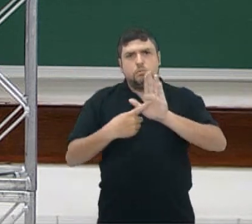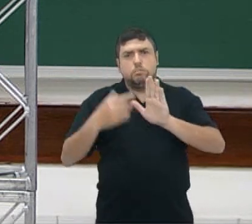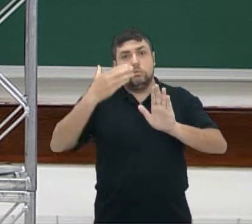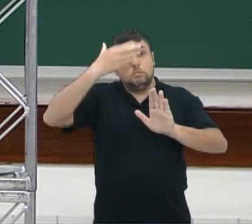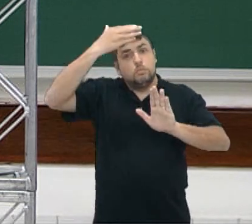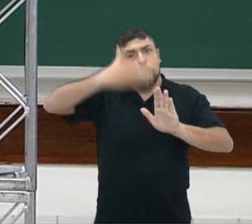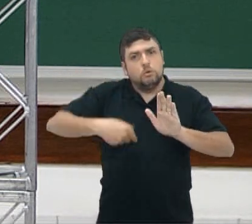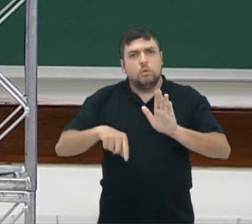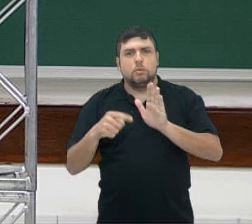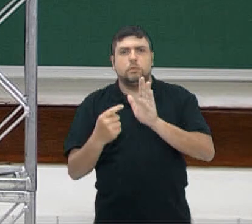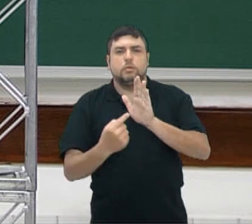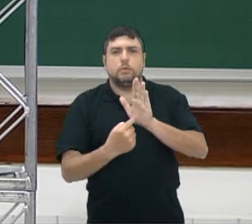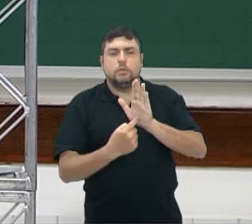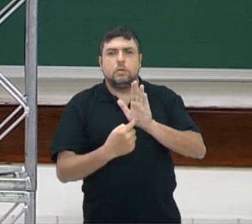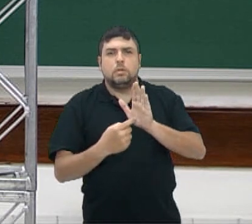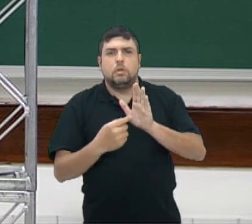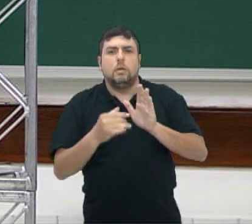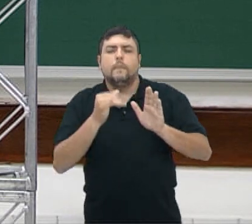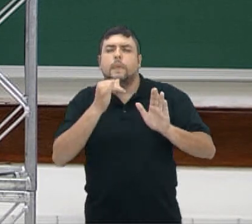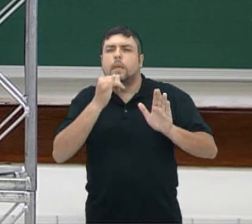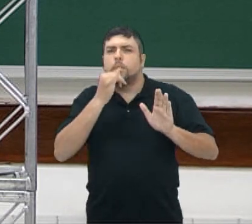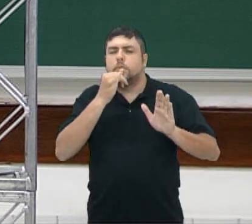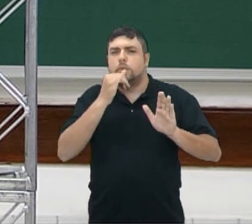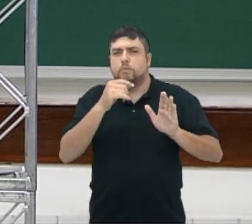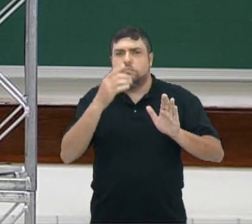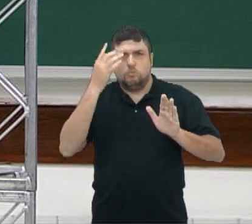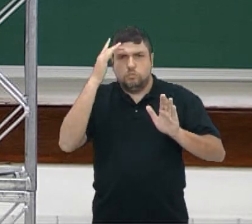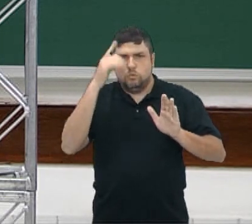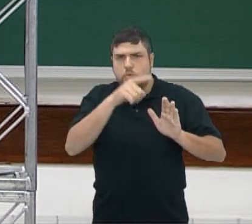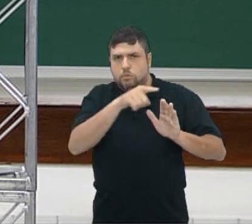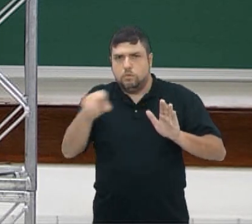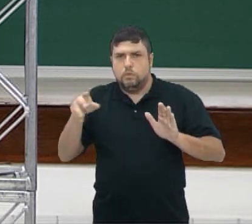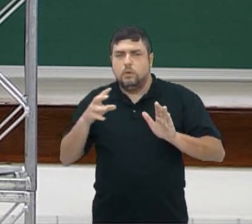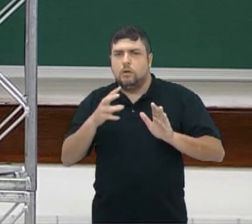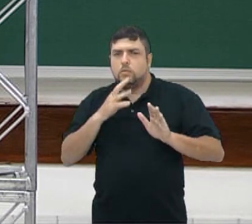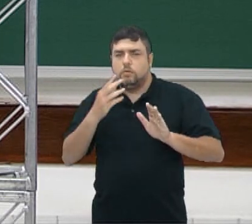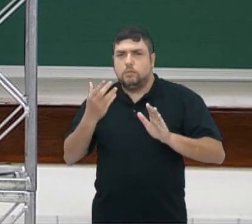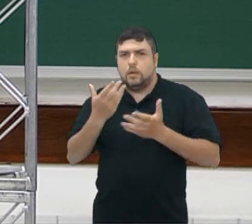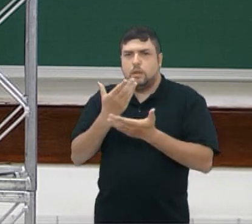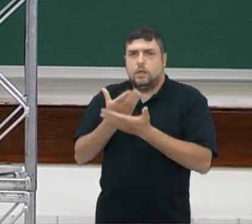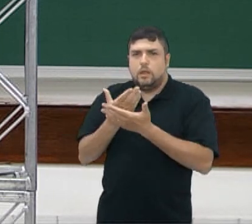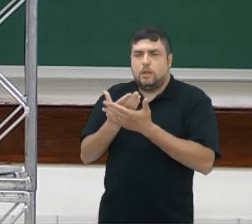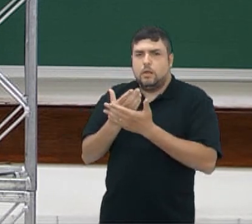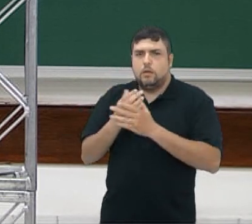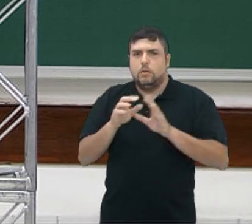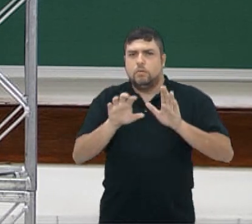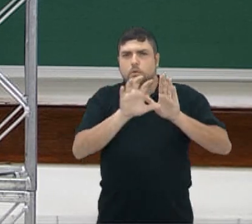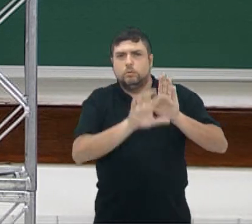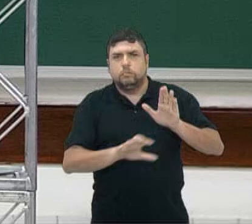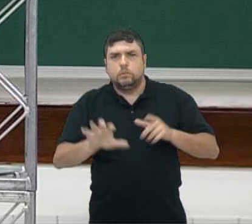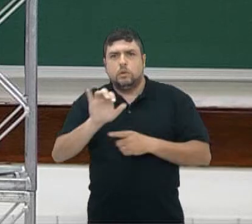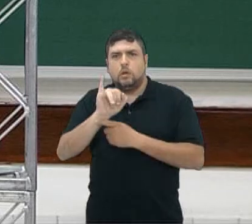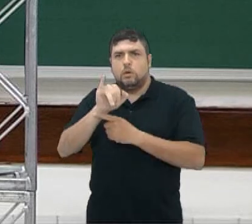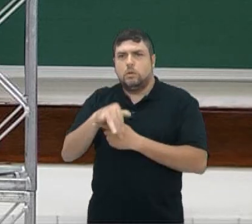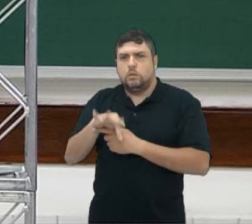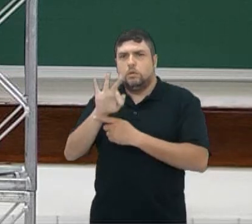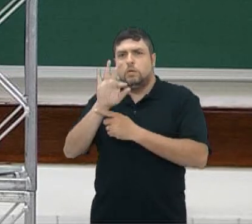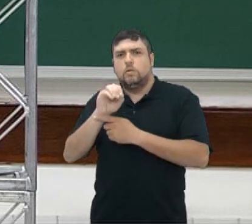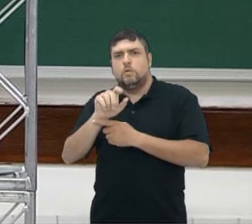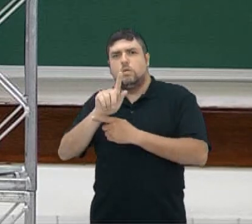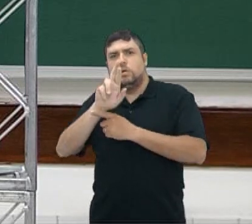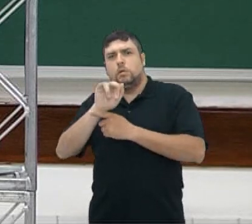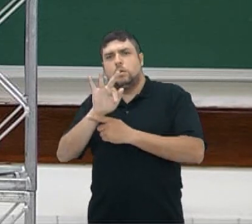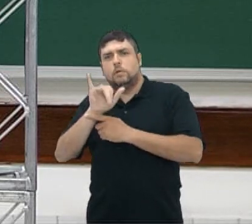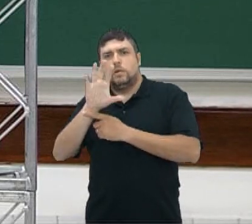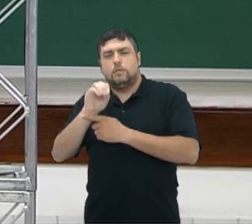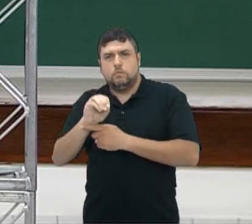você está trabalhando, como nós vimos, por exemplo, não sei se vocês lembram da aula do infográfico, mas pode rever aí no YouTube, ele tem